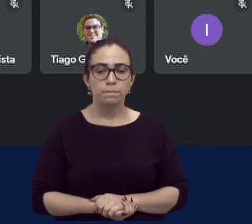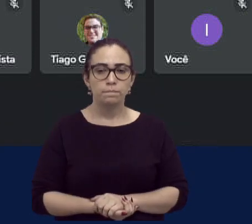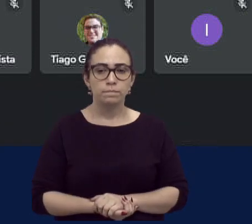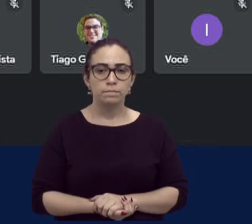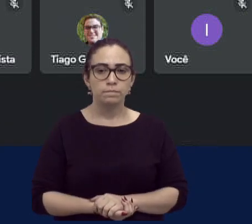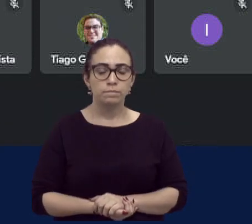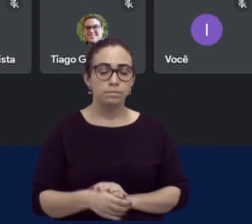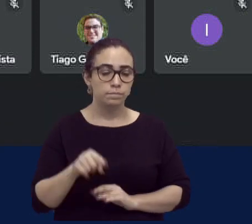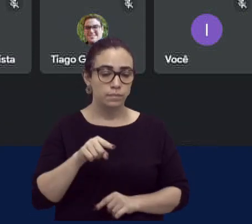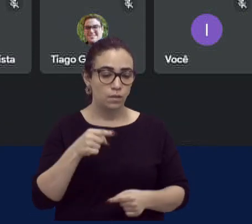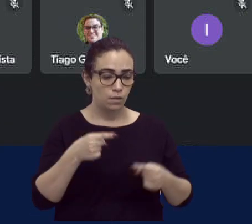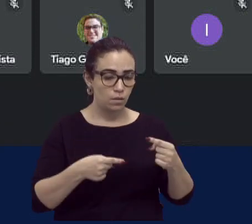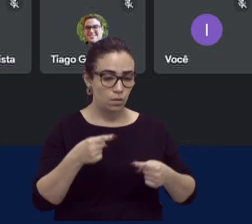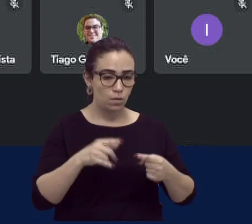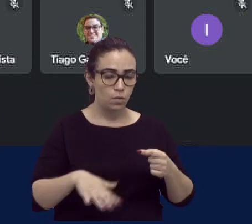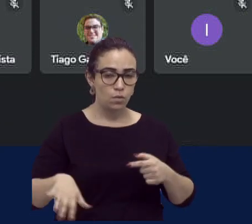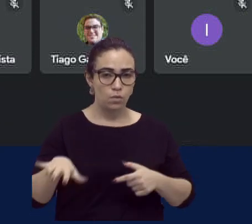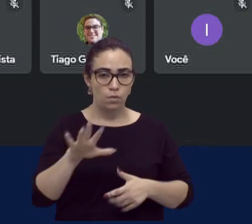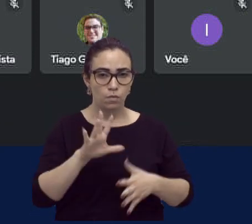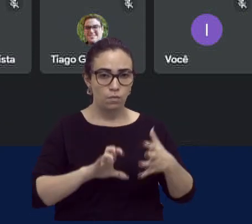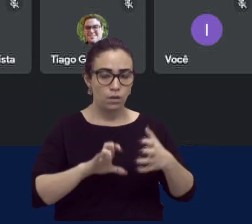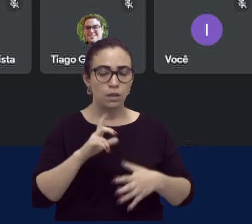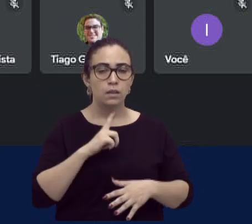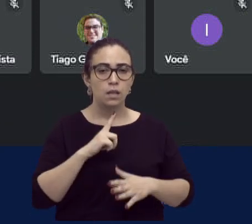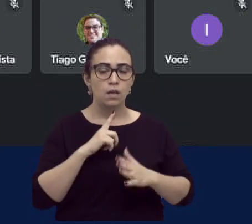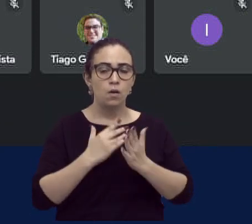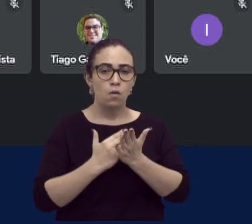Dentro de um conflito, há crescimento.